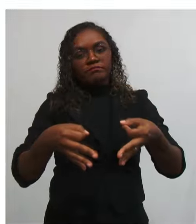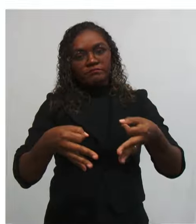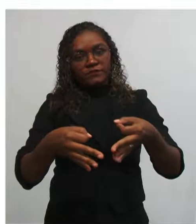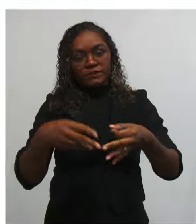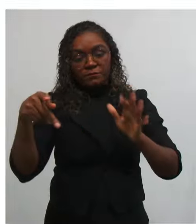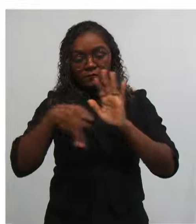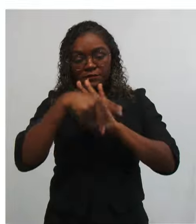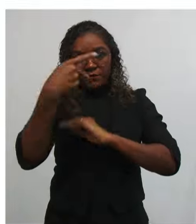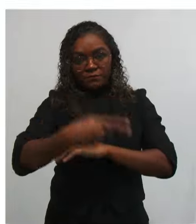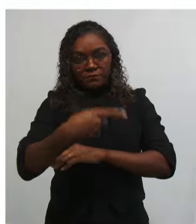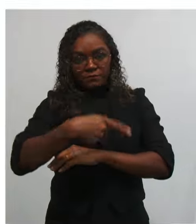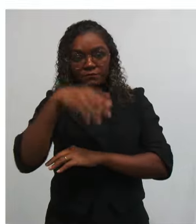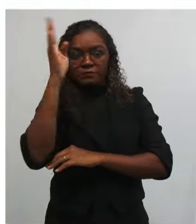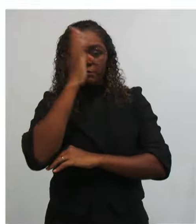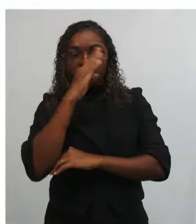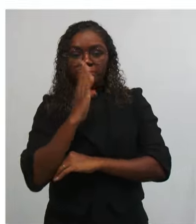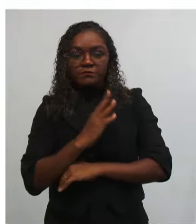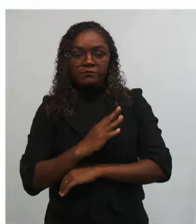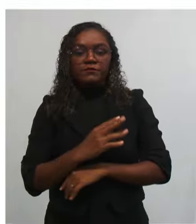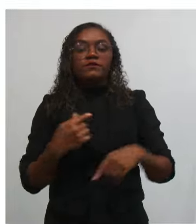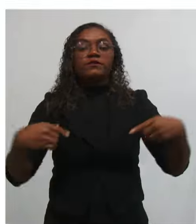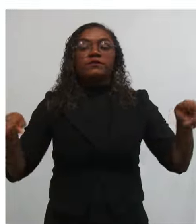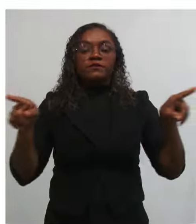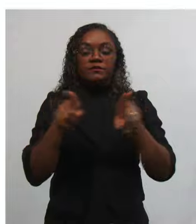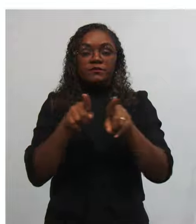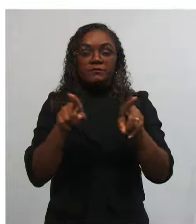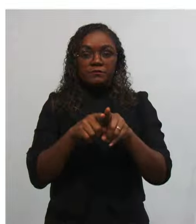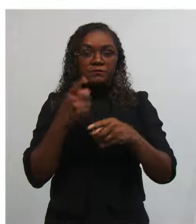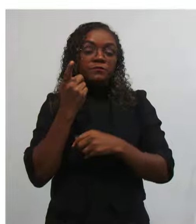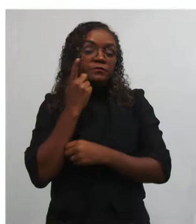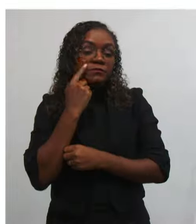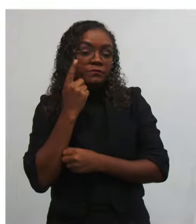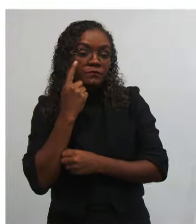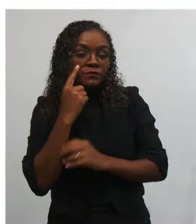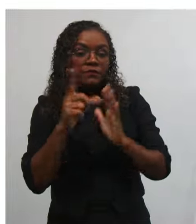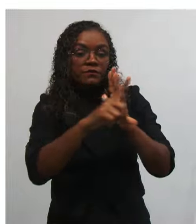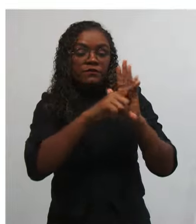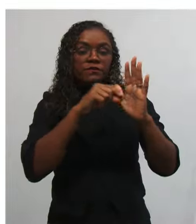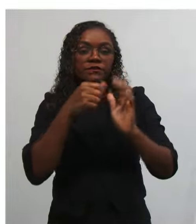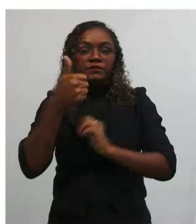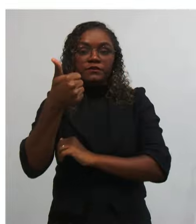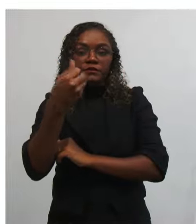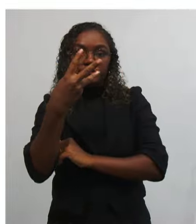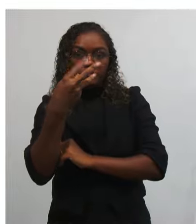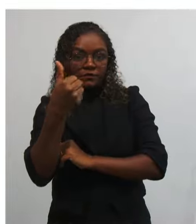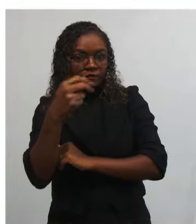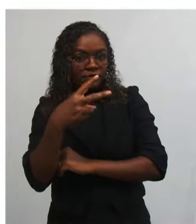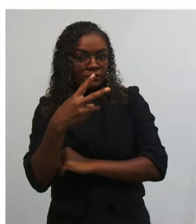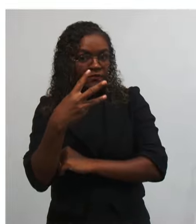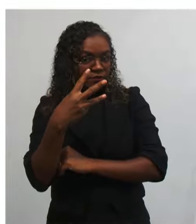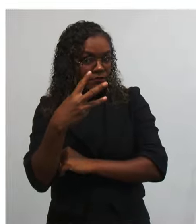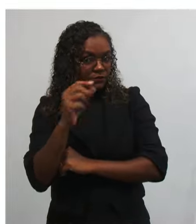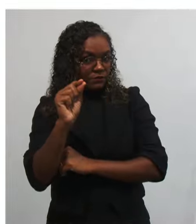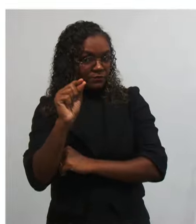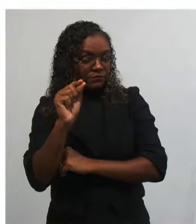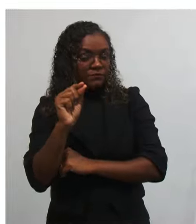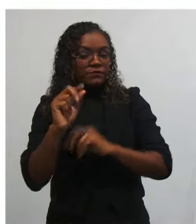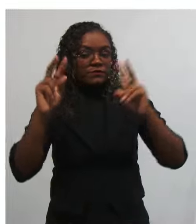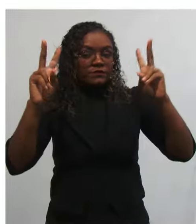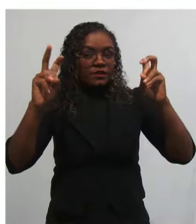Artigo 13 eh eu quero destacar Leiam todo toda a LDB mas destacando com relação à